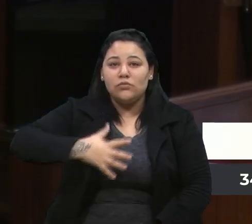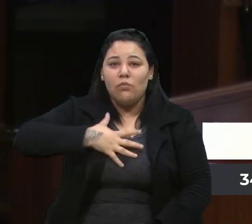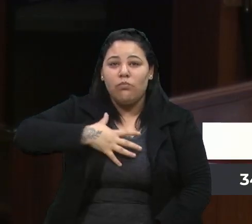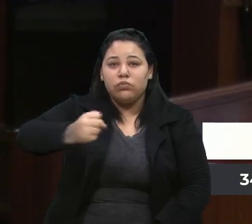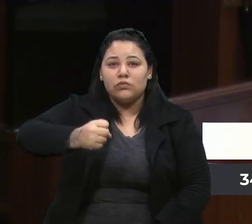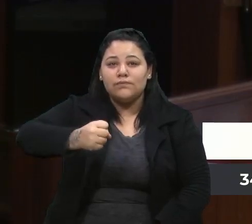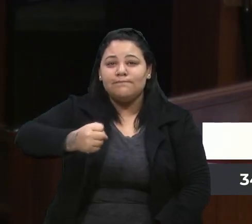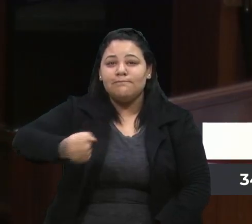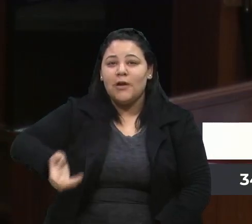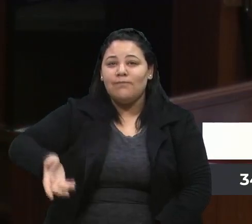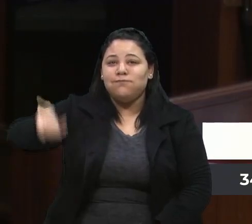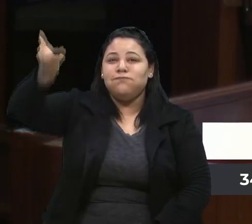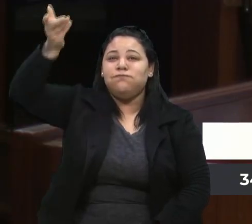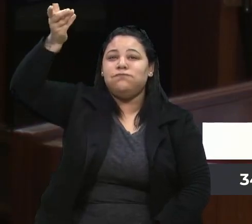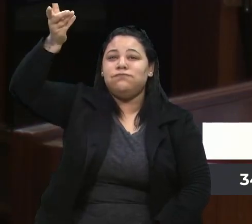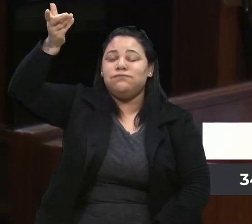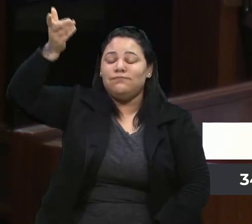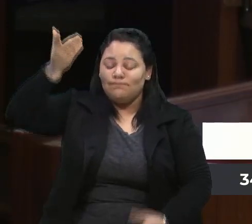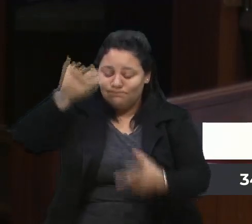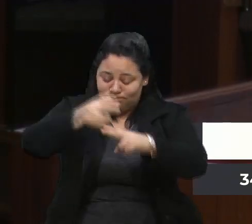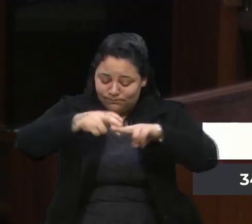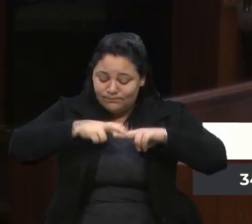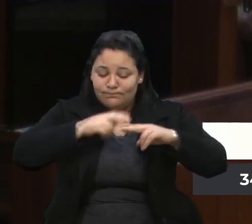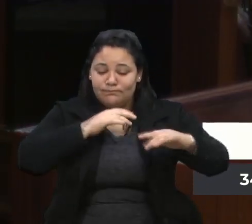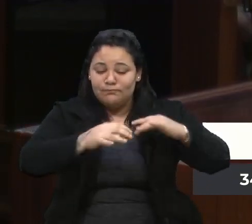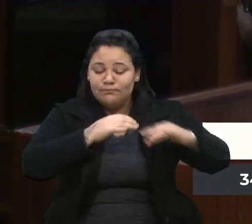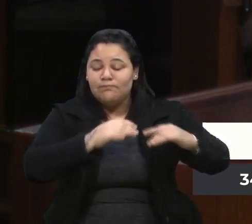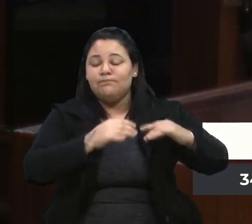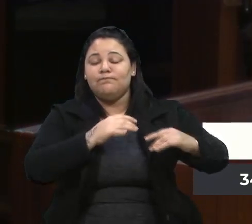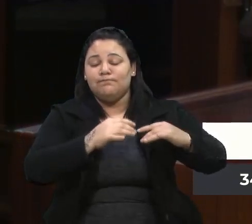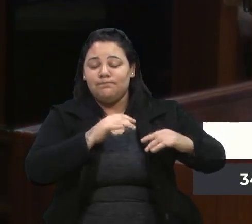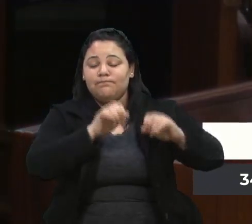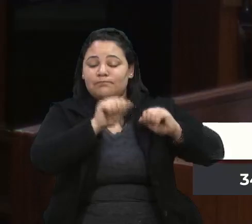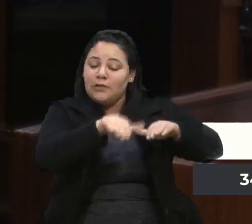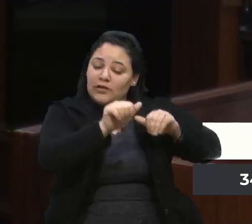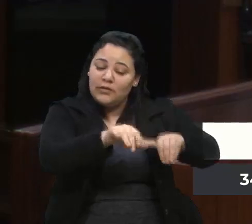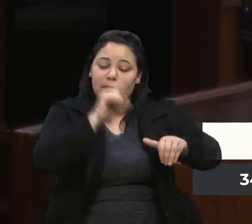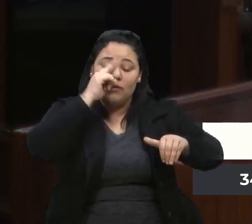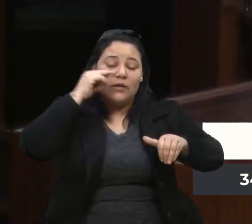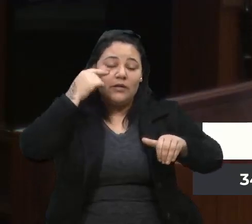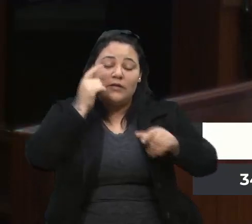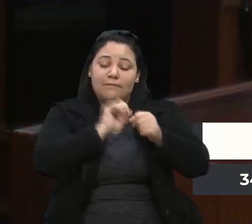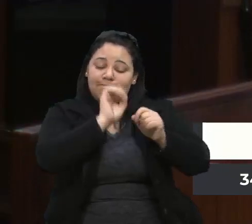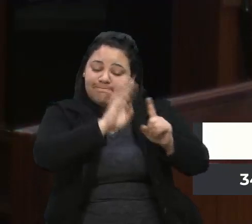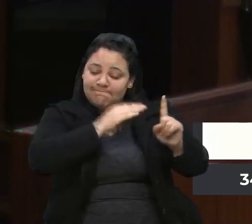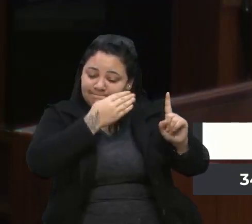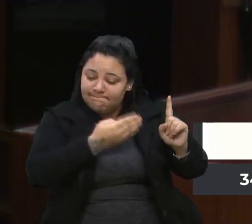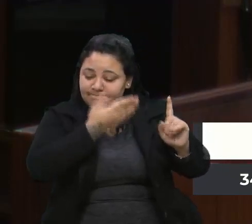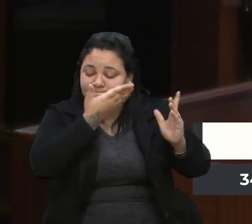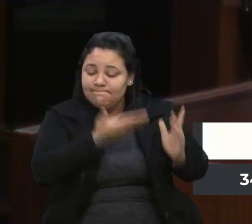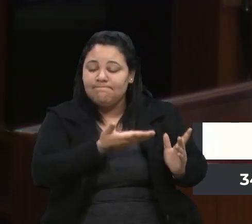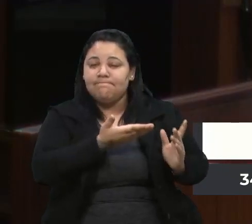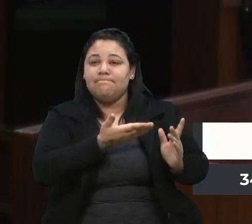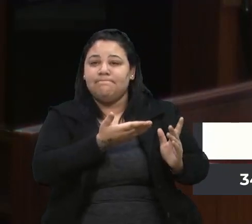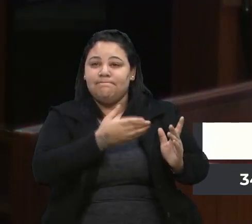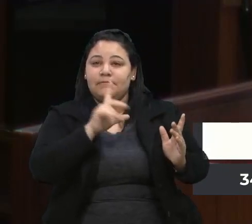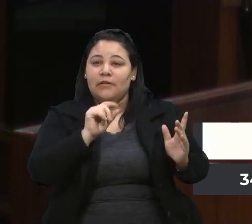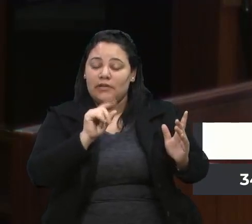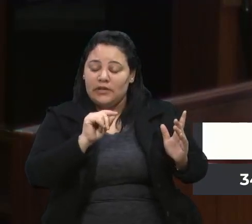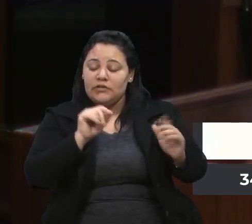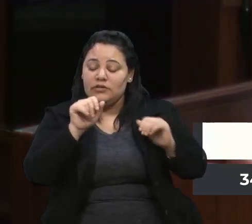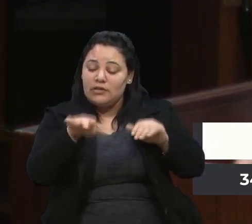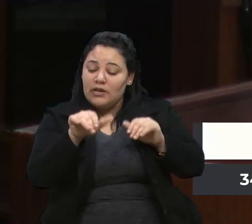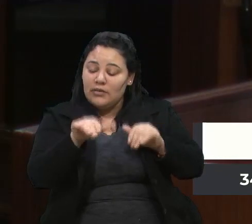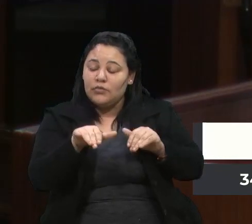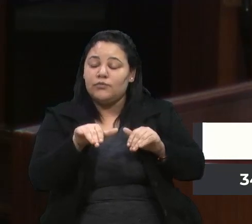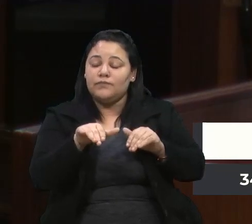E o movimento Setembro Amarelo ele faz alusão ao Dia Internacional de Prevenção ao Suicídio, que é o dia 10 de setembro. Então, o que